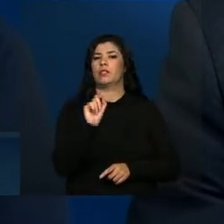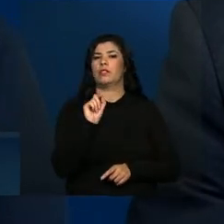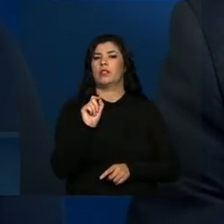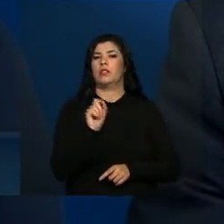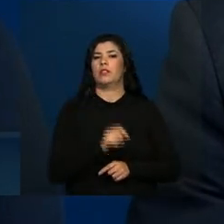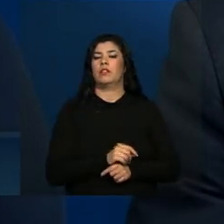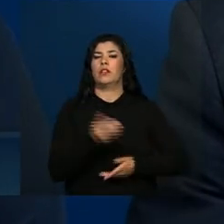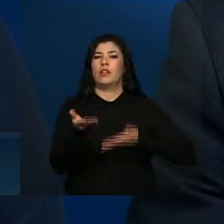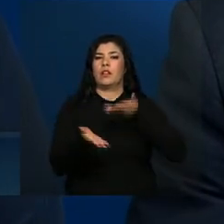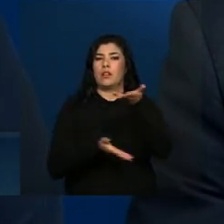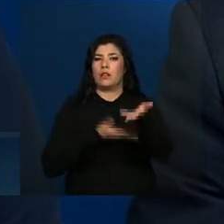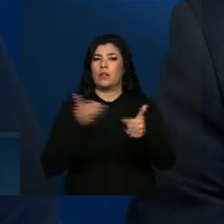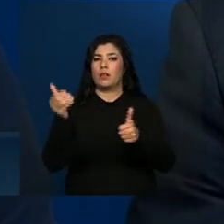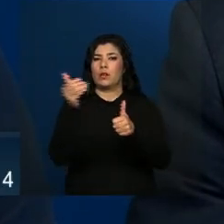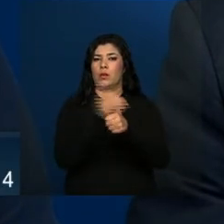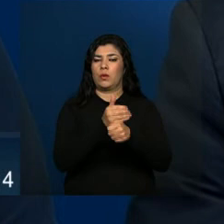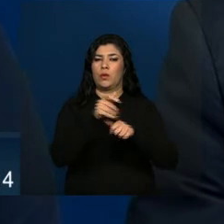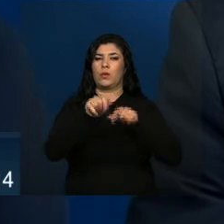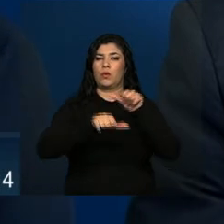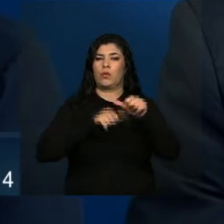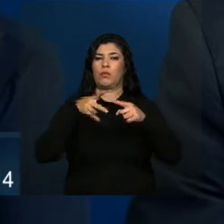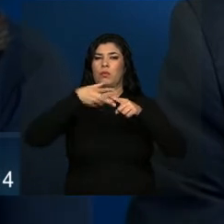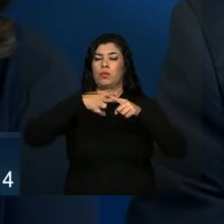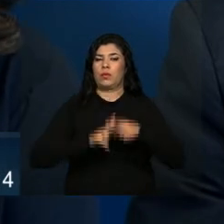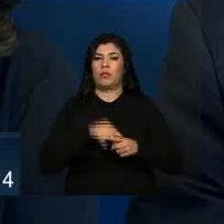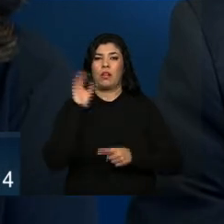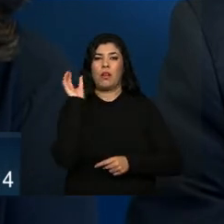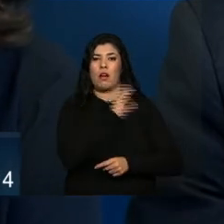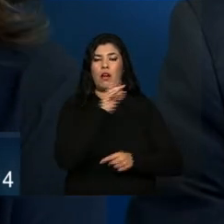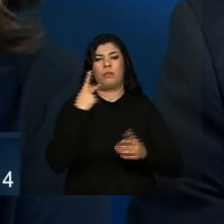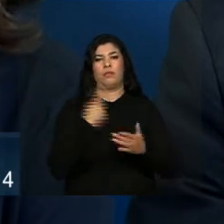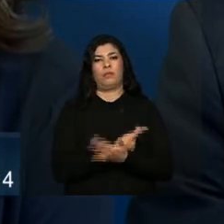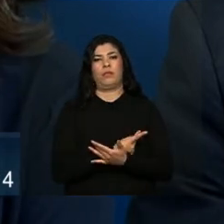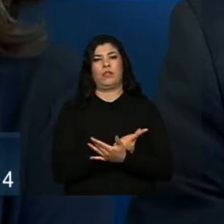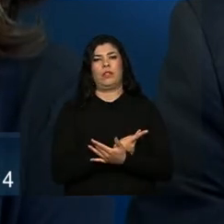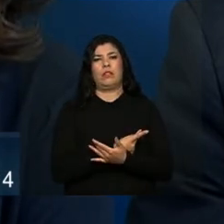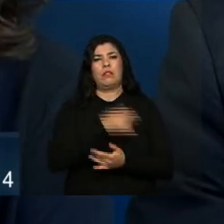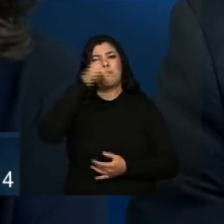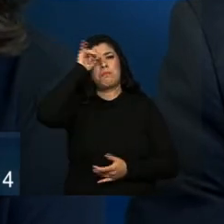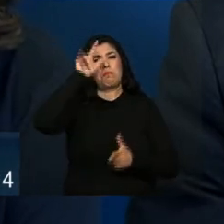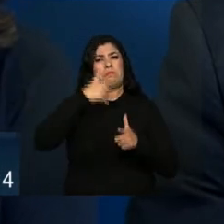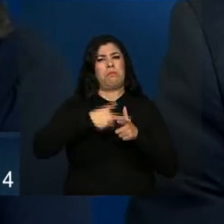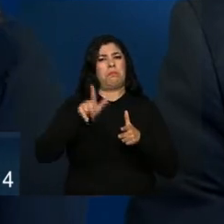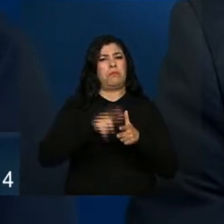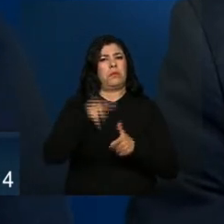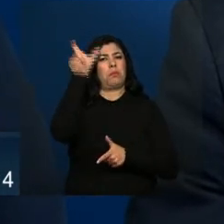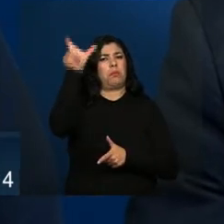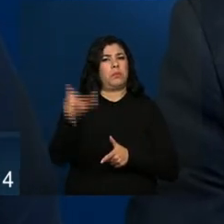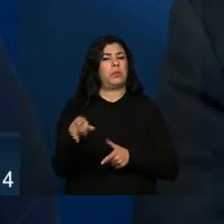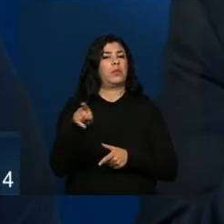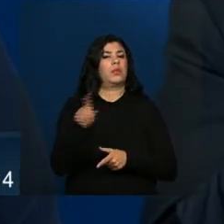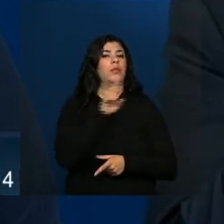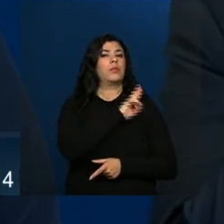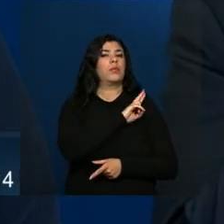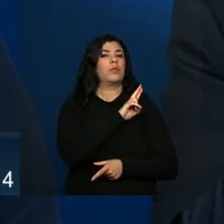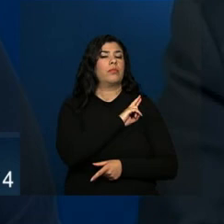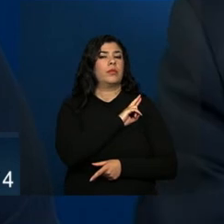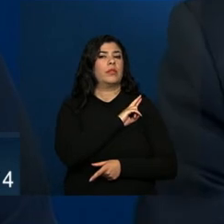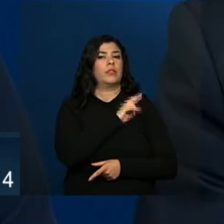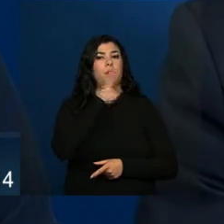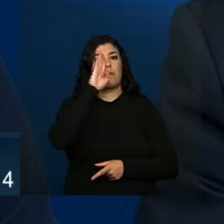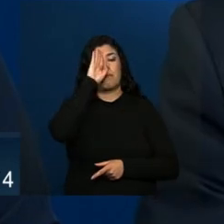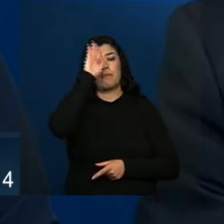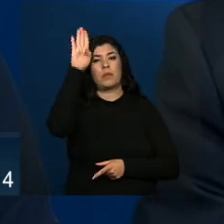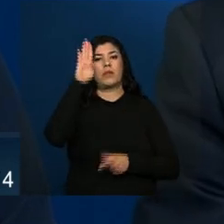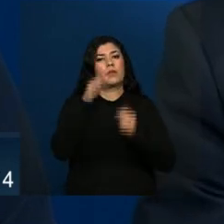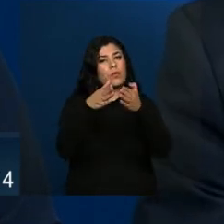que o Recall seja feito de forma rápida e sem dor de cabeça para o consumidor principalmente e Aqui